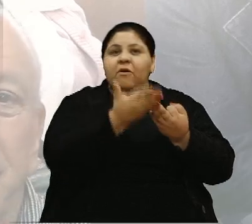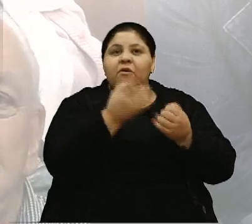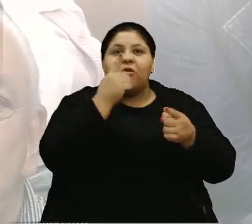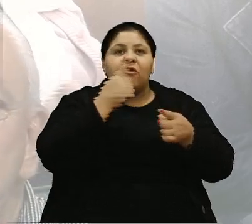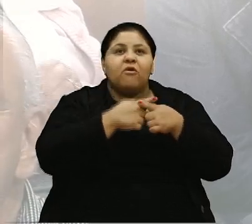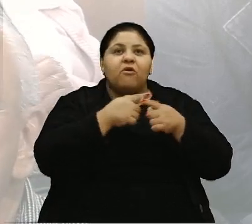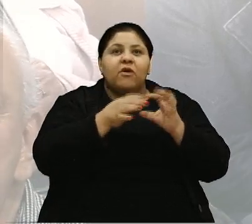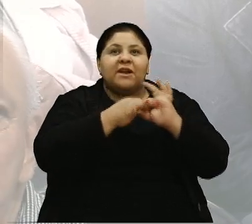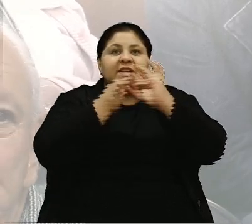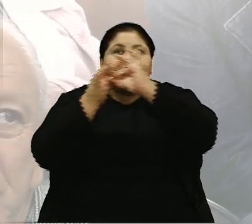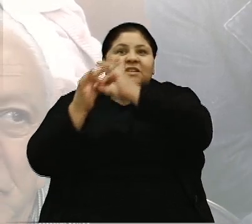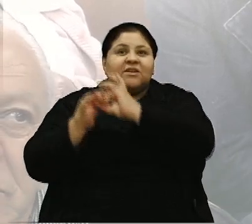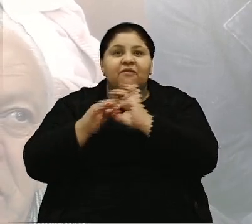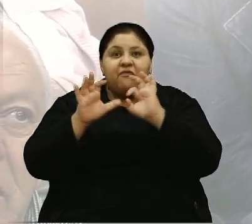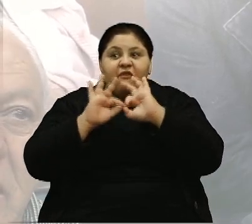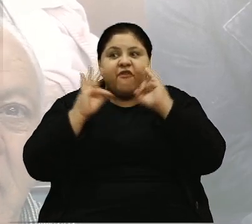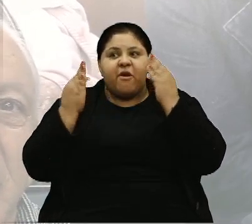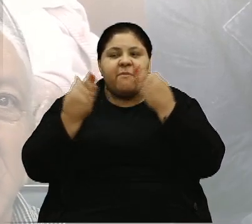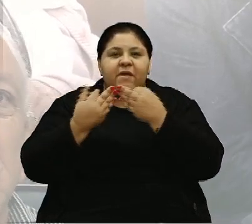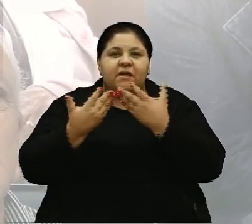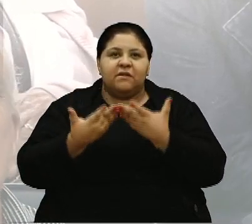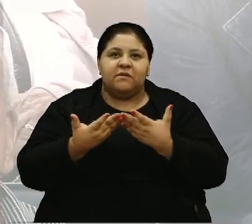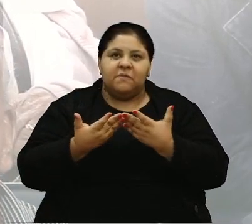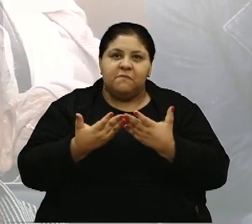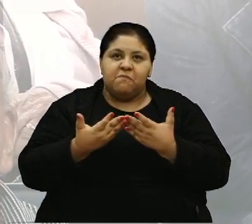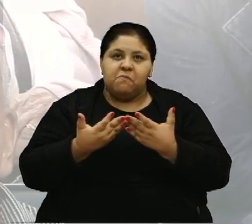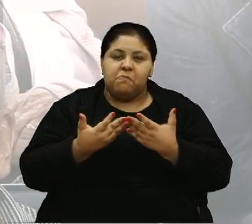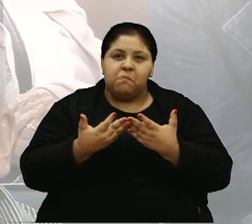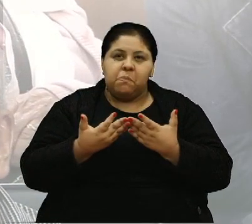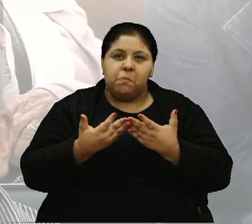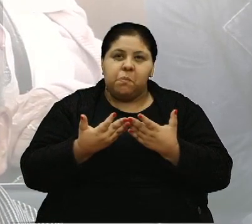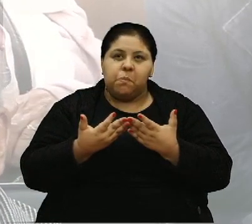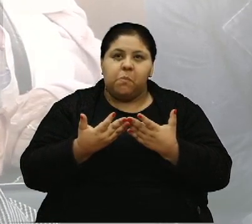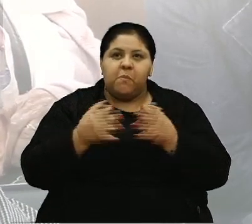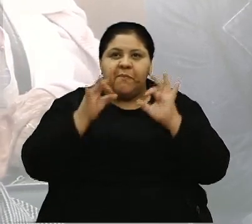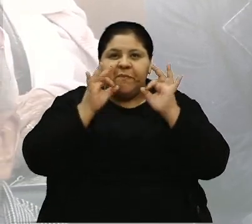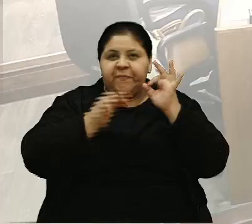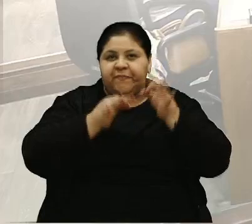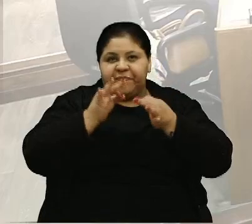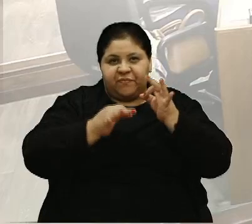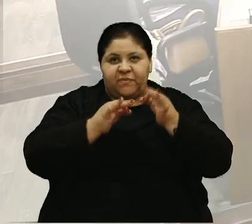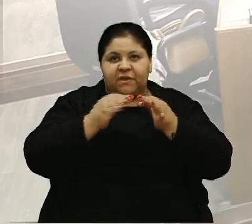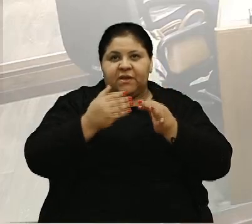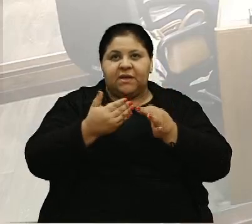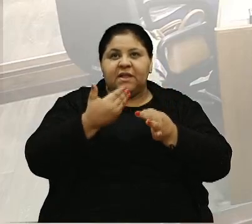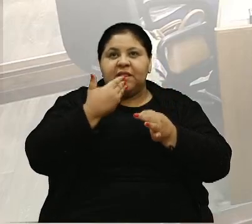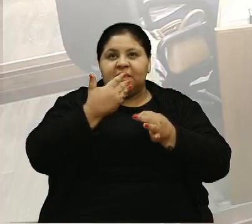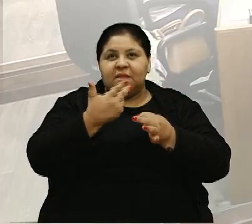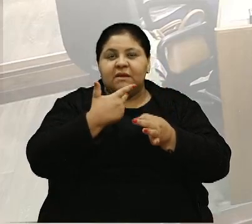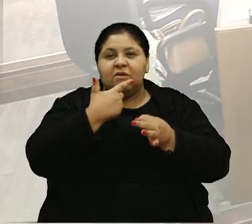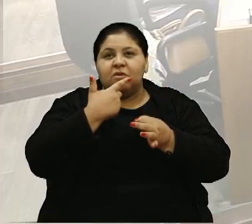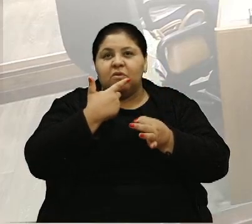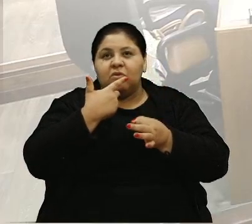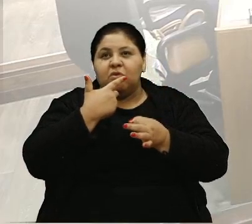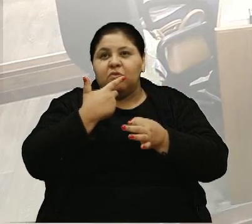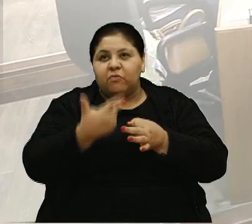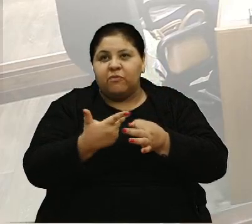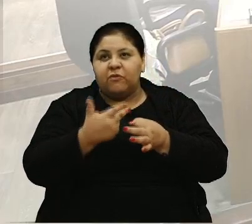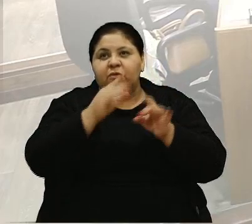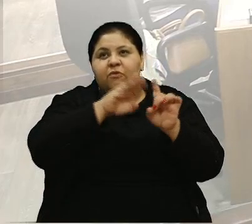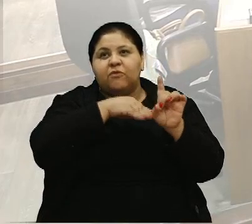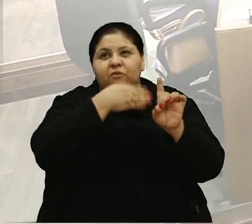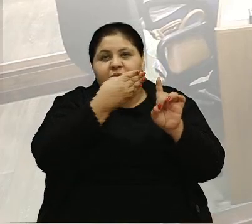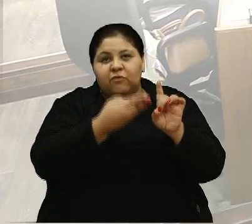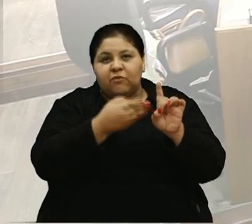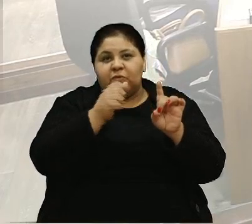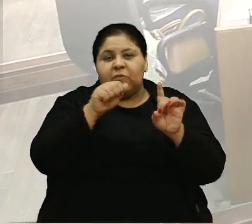essa ligação muito grande com a família, né? Então, nada mais justo, Andréia, a teu pedido, fazer essa homenagem, né, ao seu